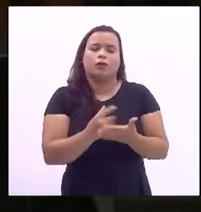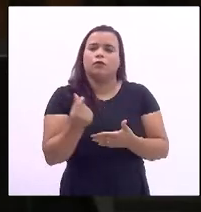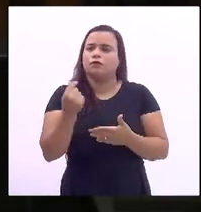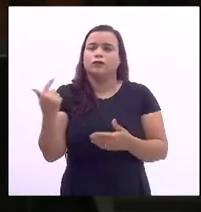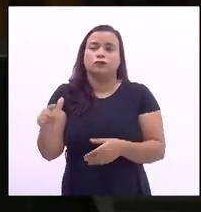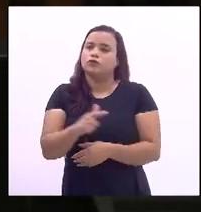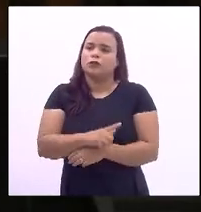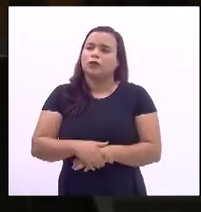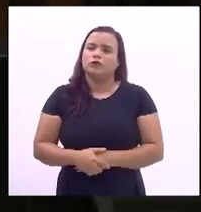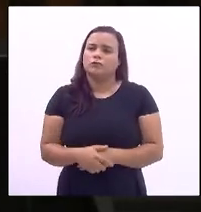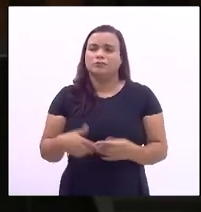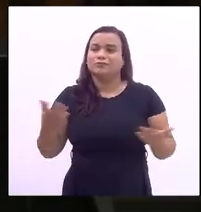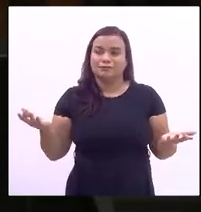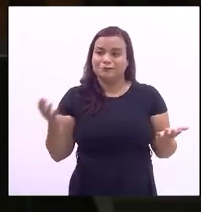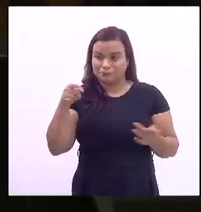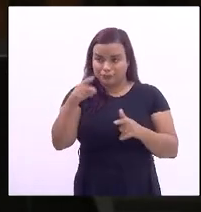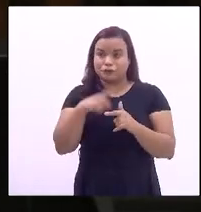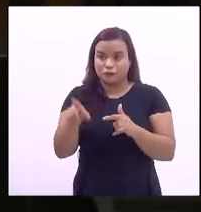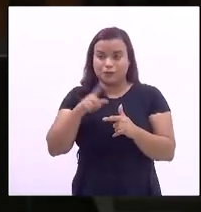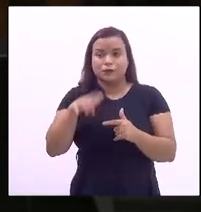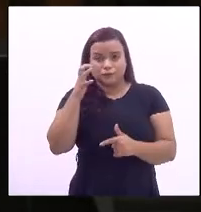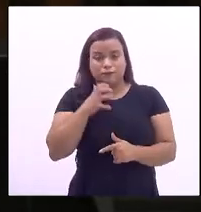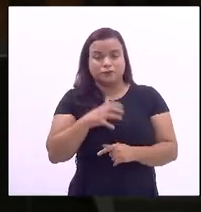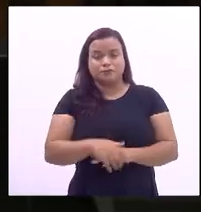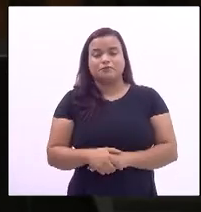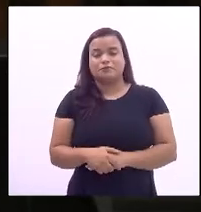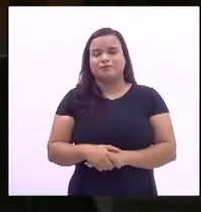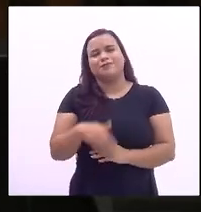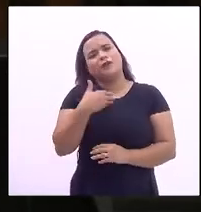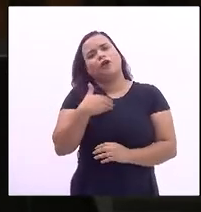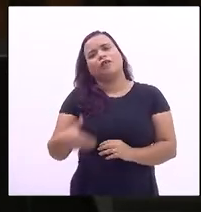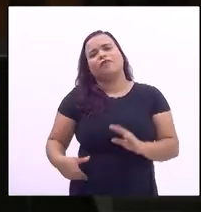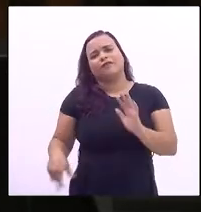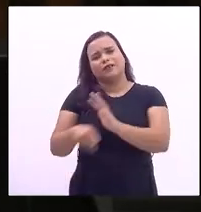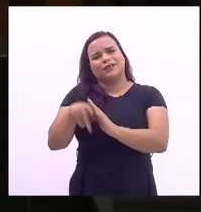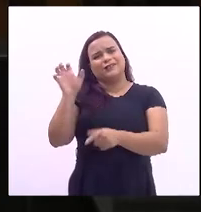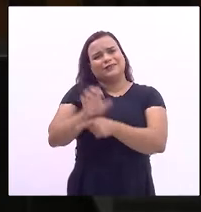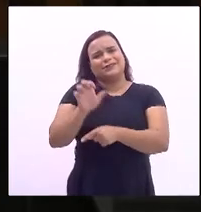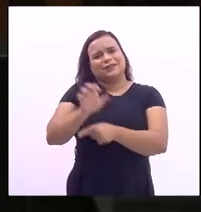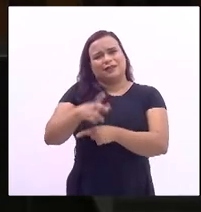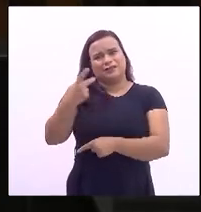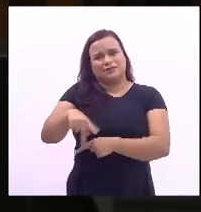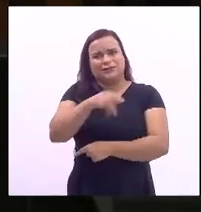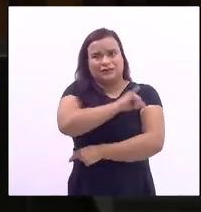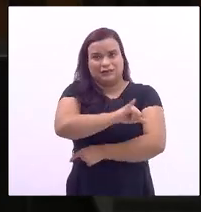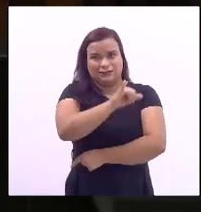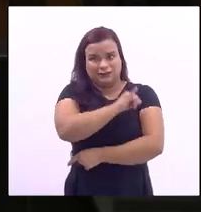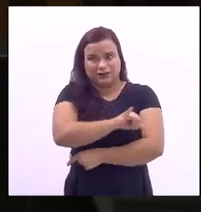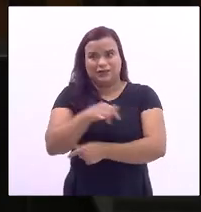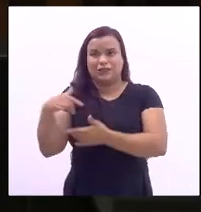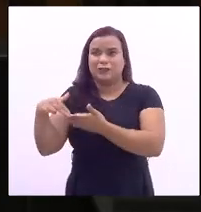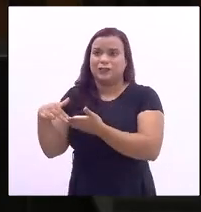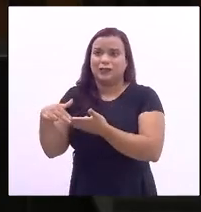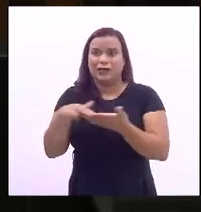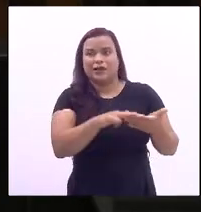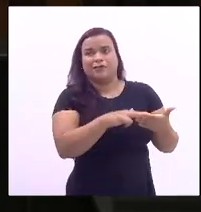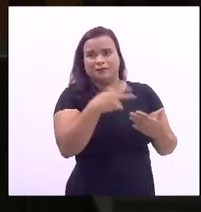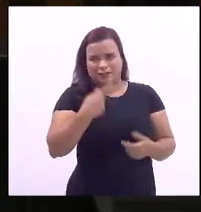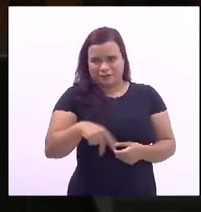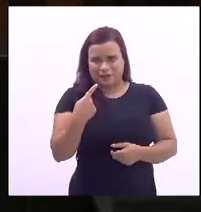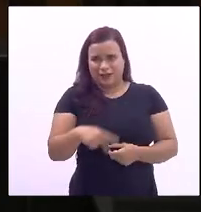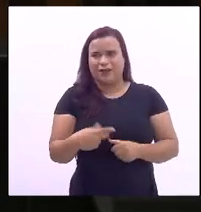financeira Esse é um problema o governo do estado encaminha para cá